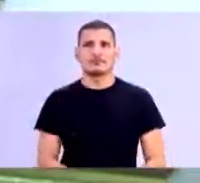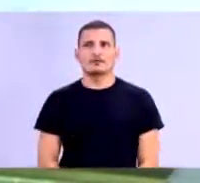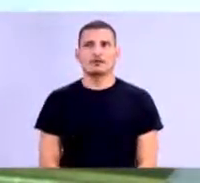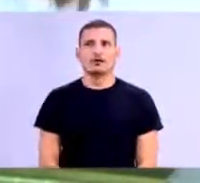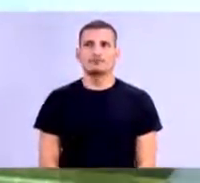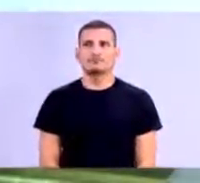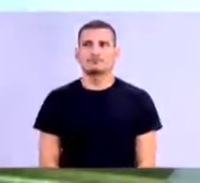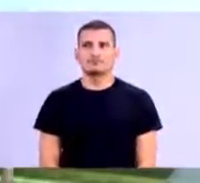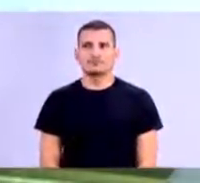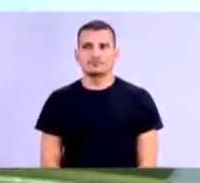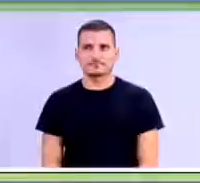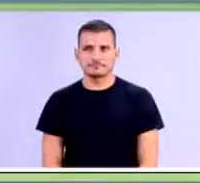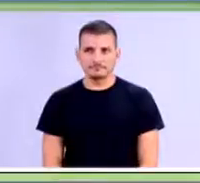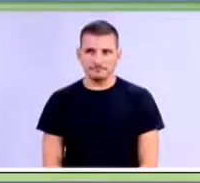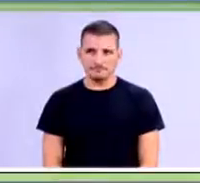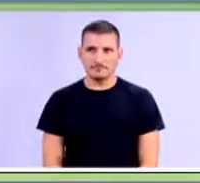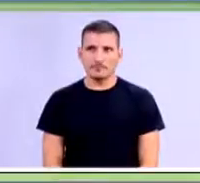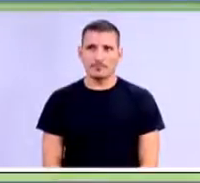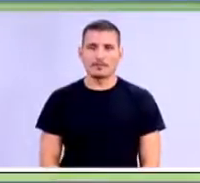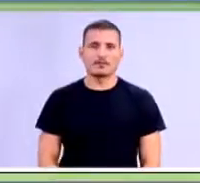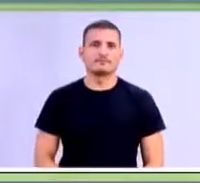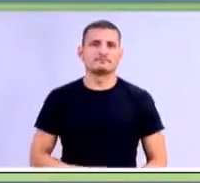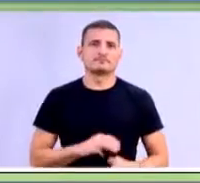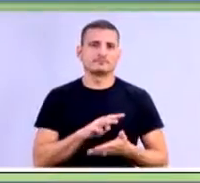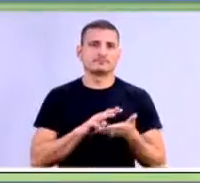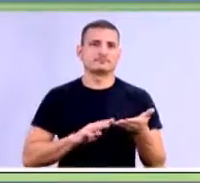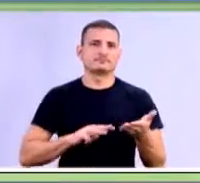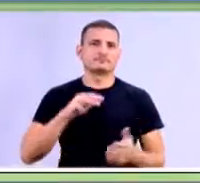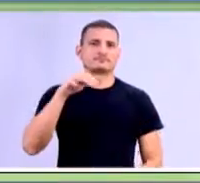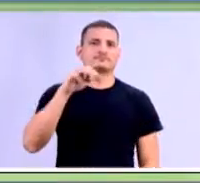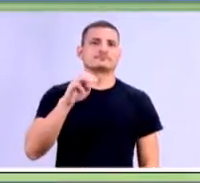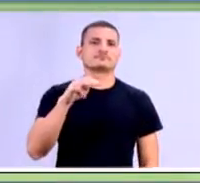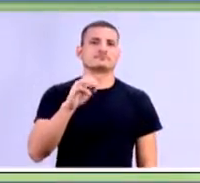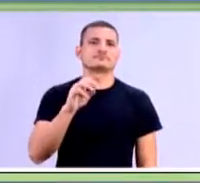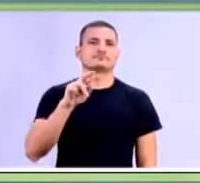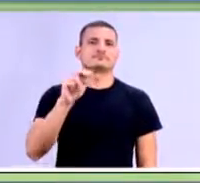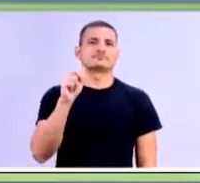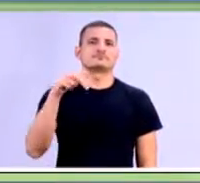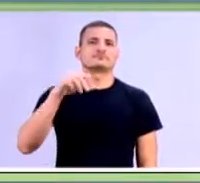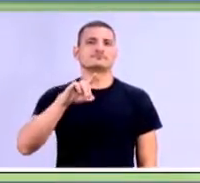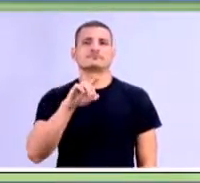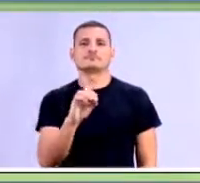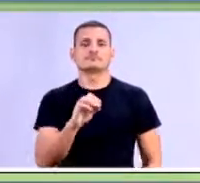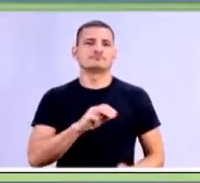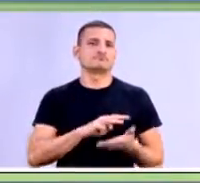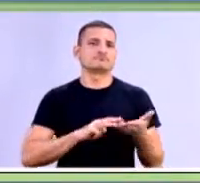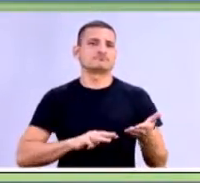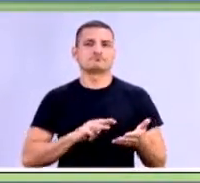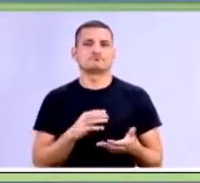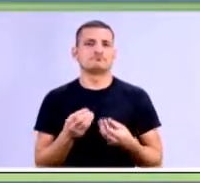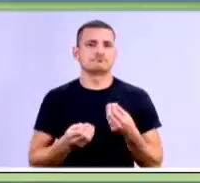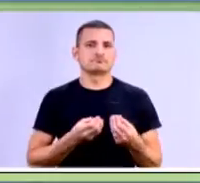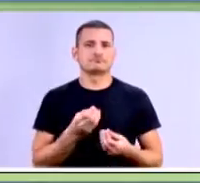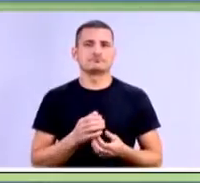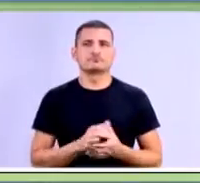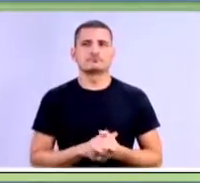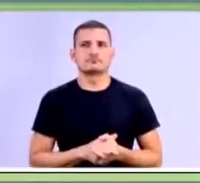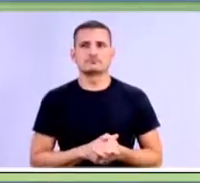certo? E quais as características de um memorando? O que é mesmo memorando? Vamos ver as características do memorando? Olha